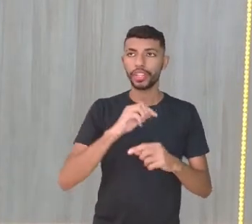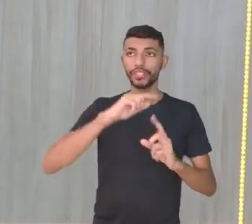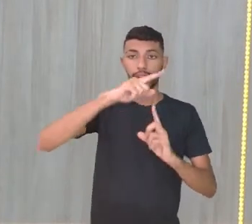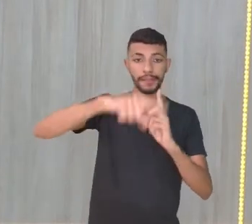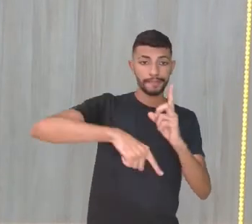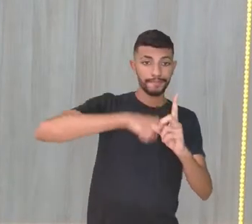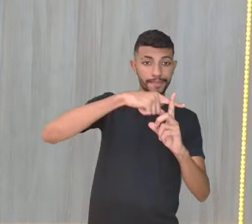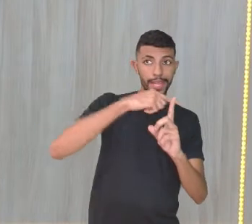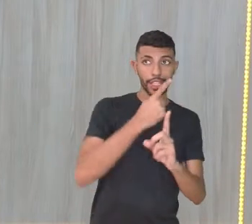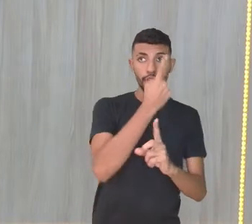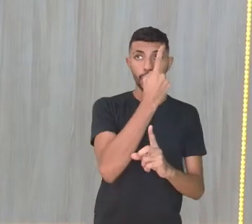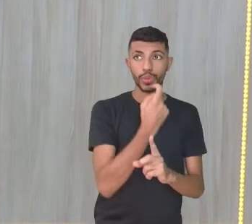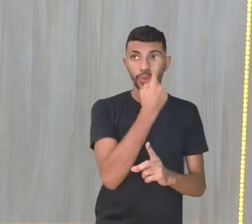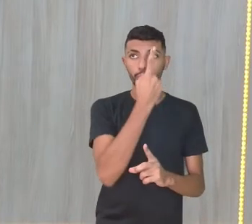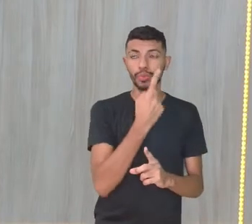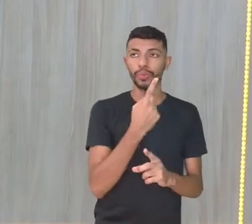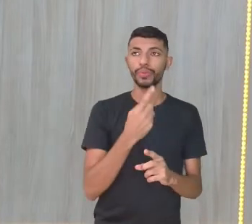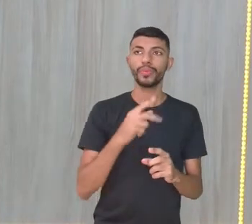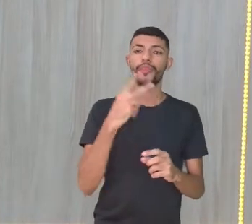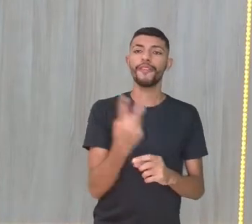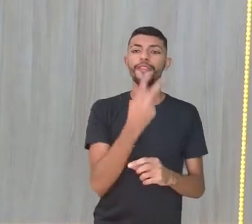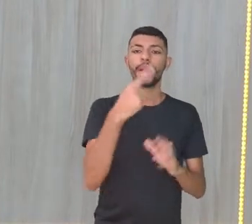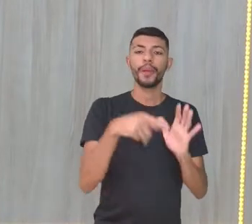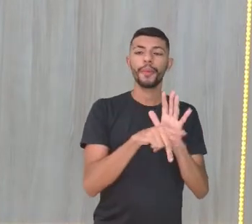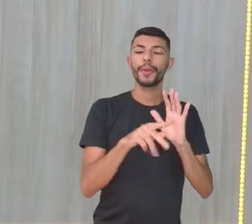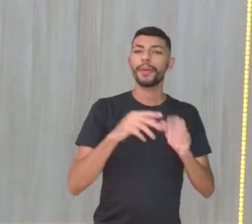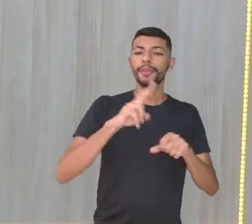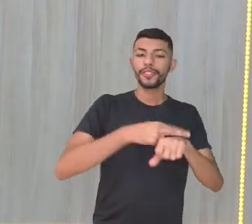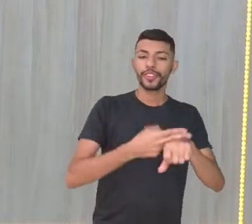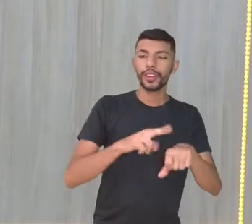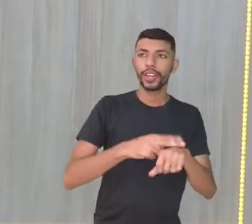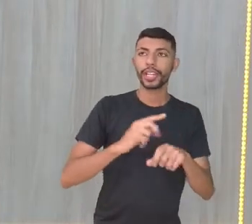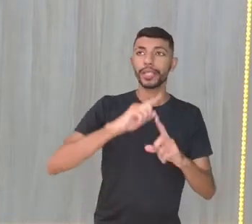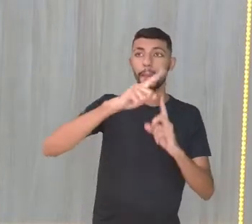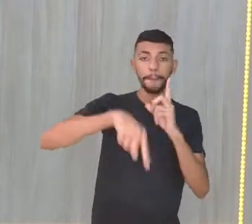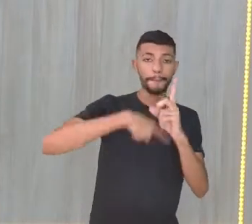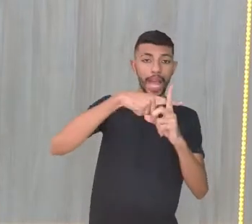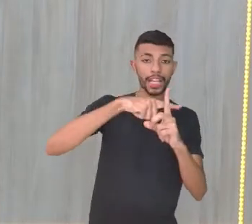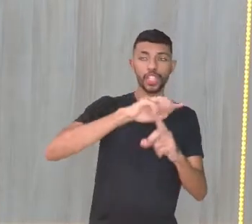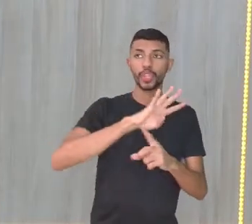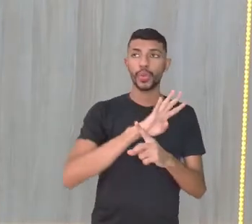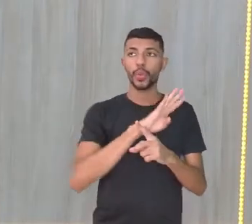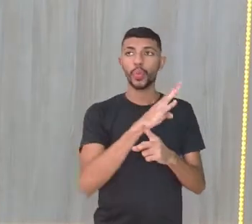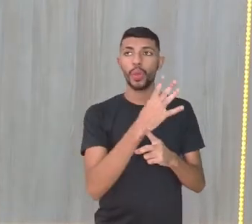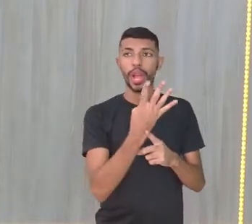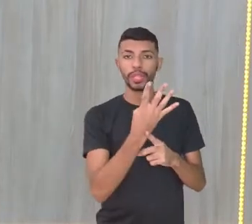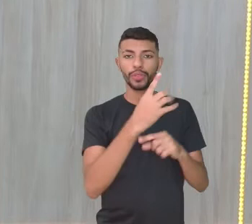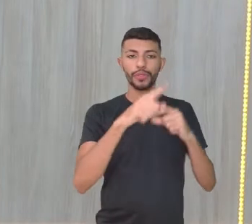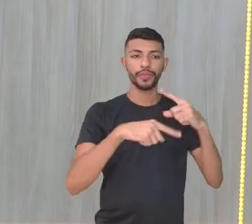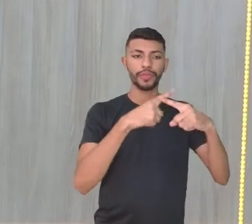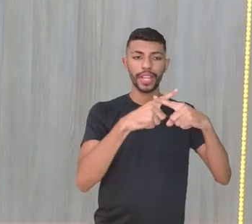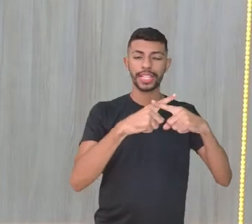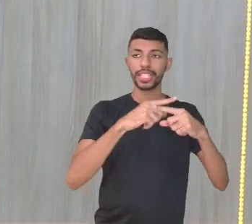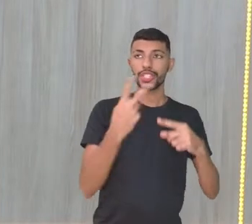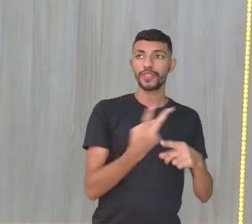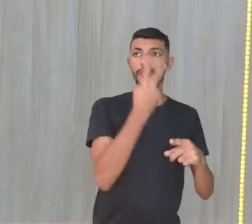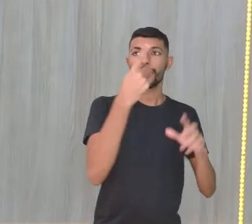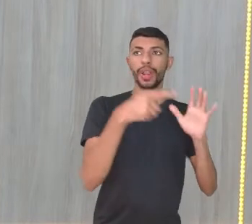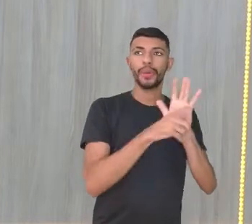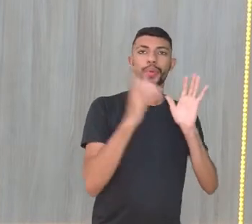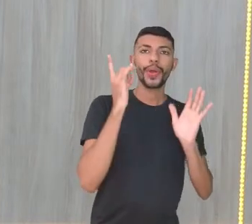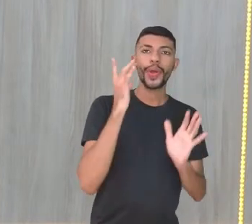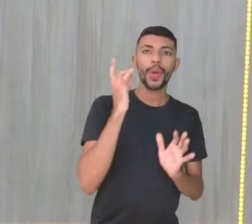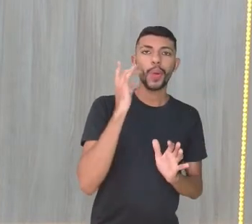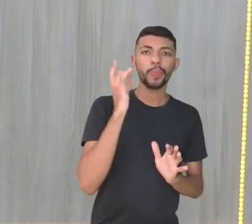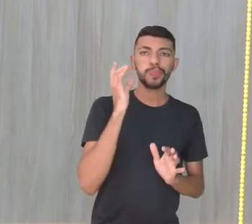uma vez o valor que ele achou aí da barrinha de chocolate, mais 4 vezes o valor que ele